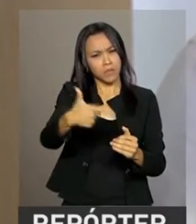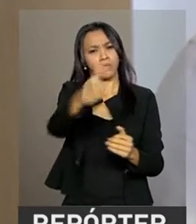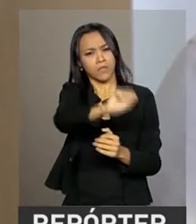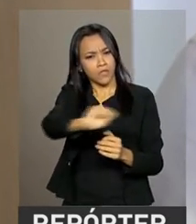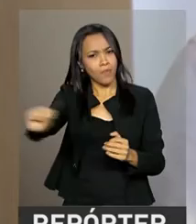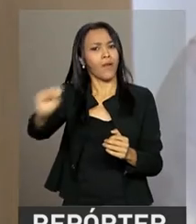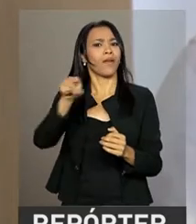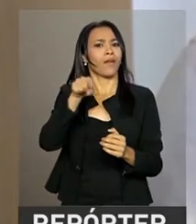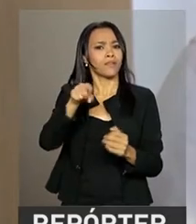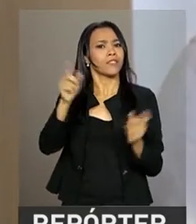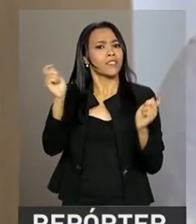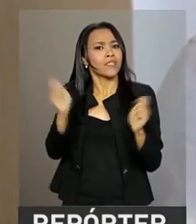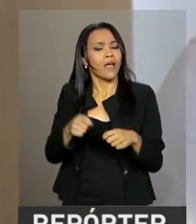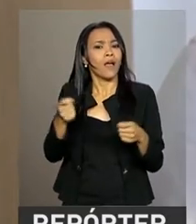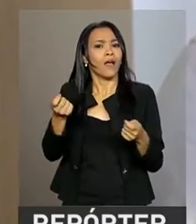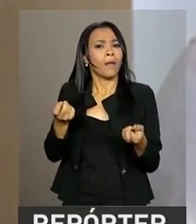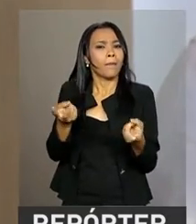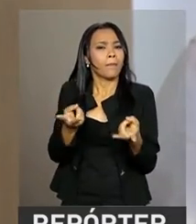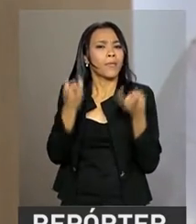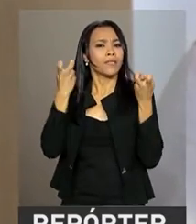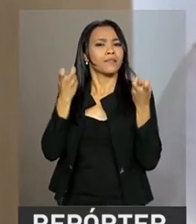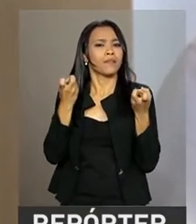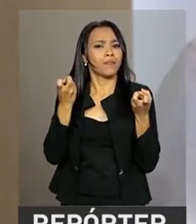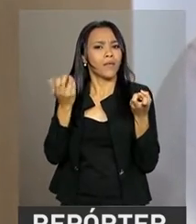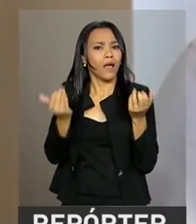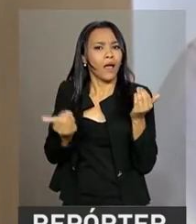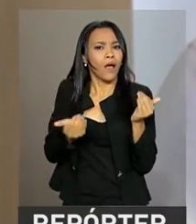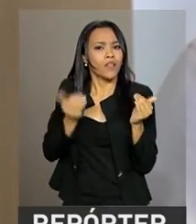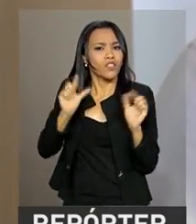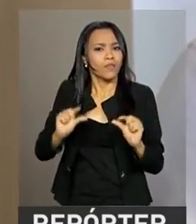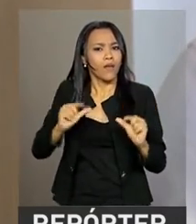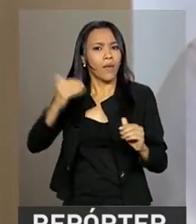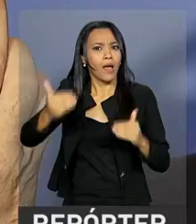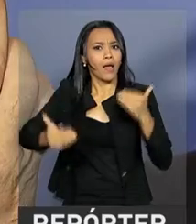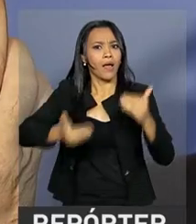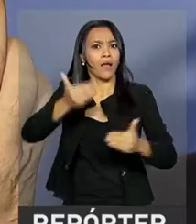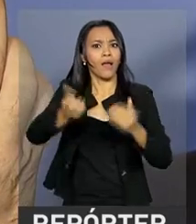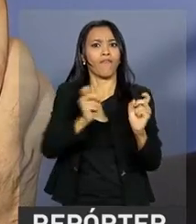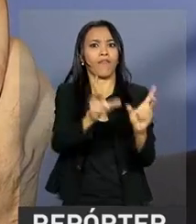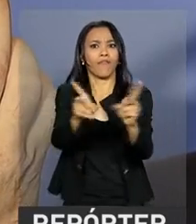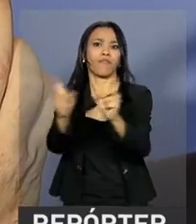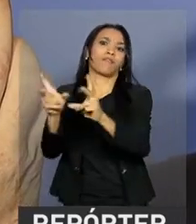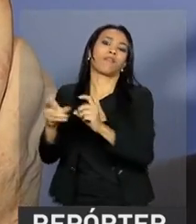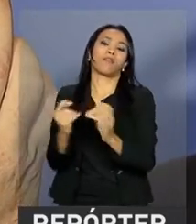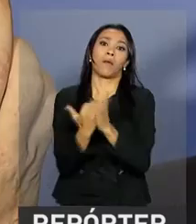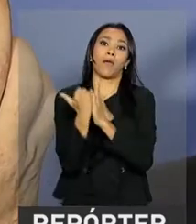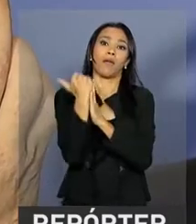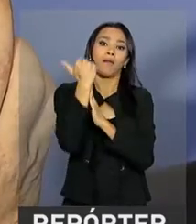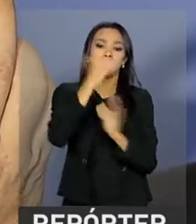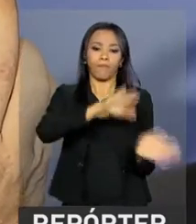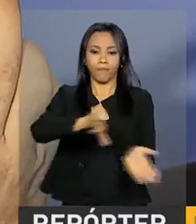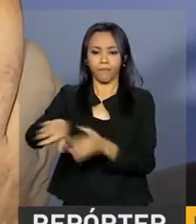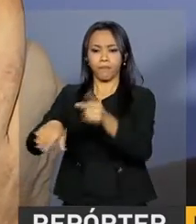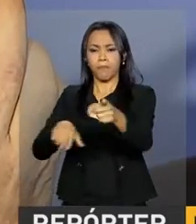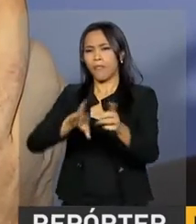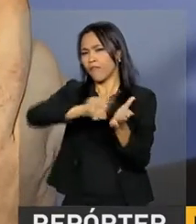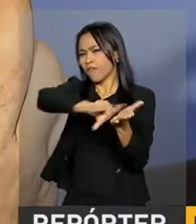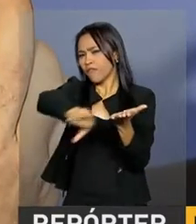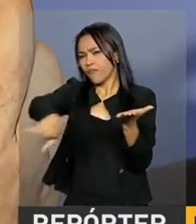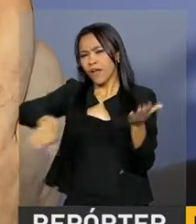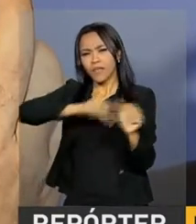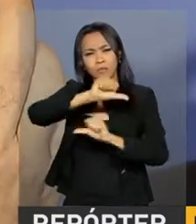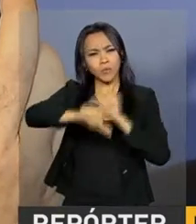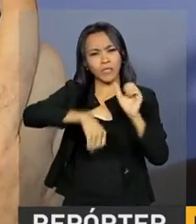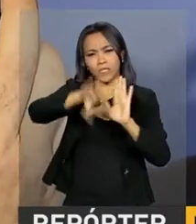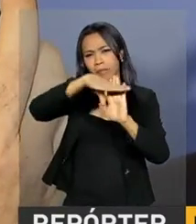já se possa começar a crescer muito lentamente as vendas está vendo uma série de mudanças importantes na inflexão